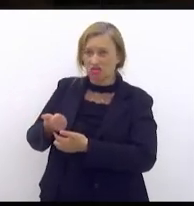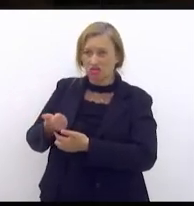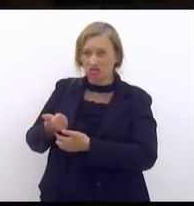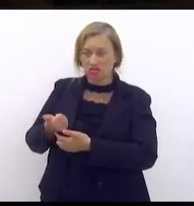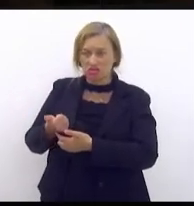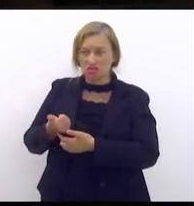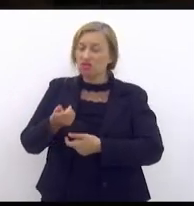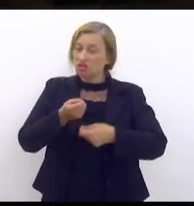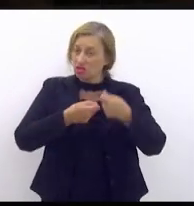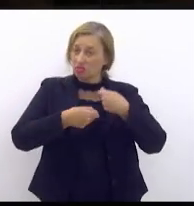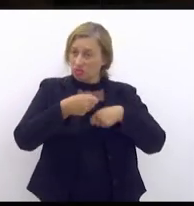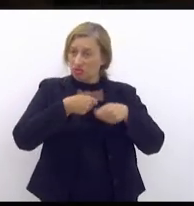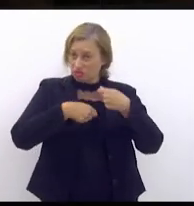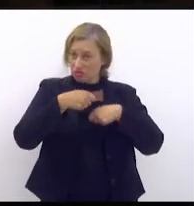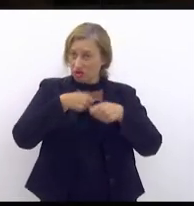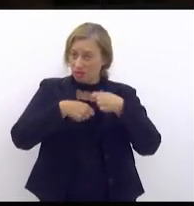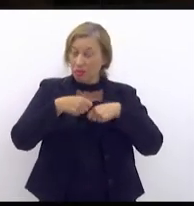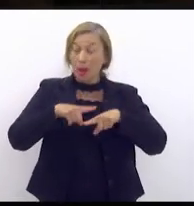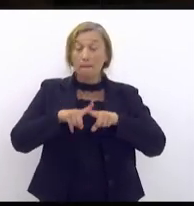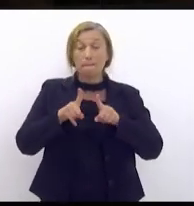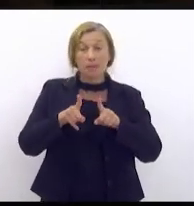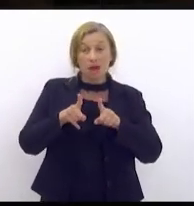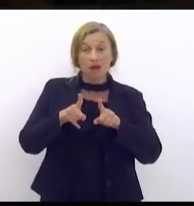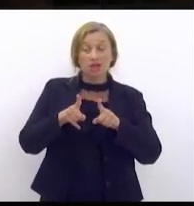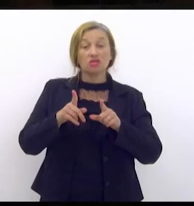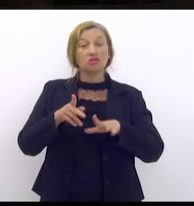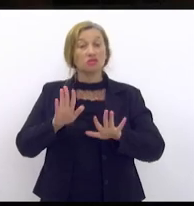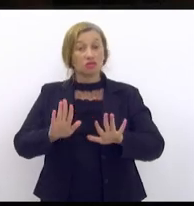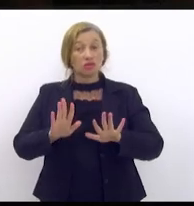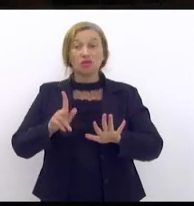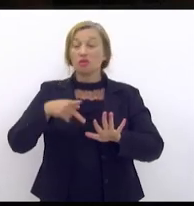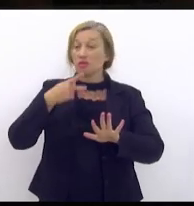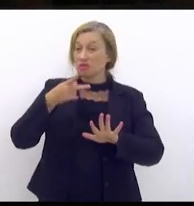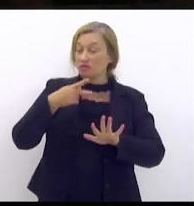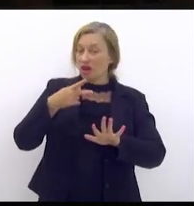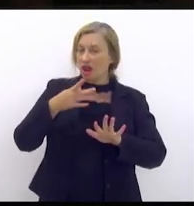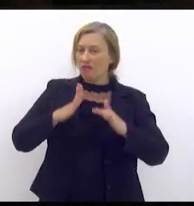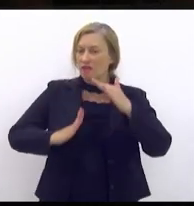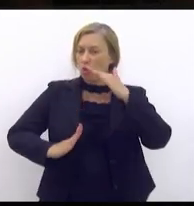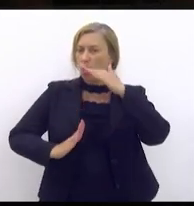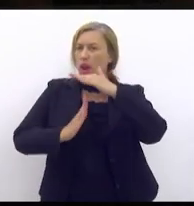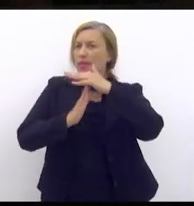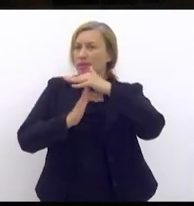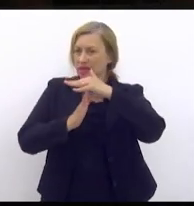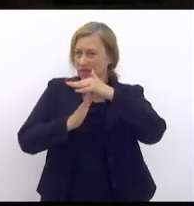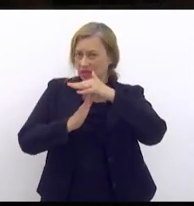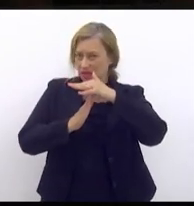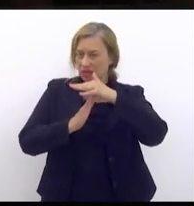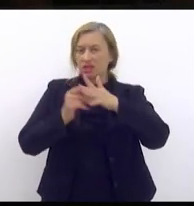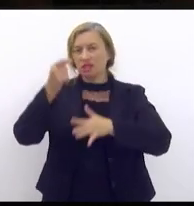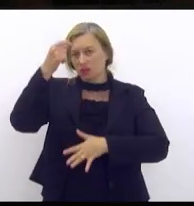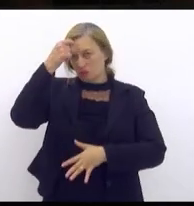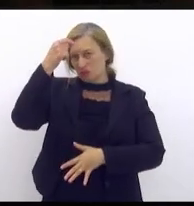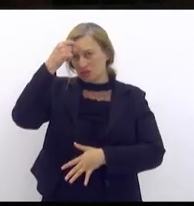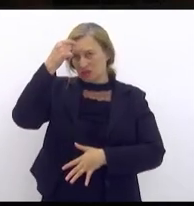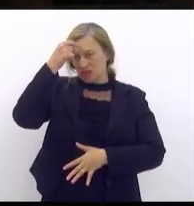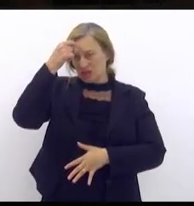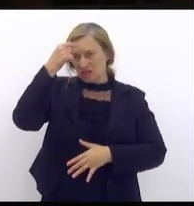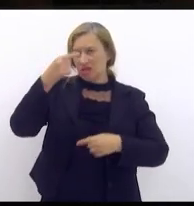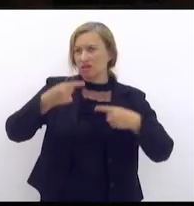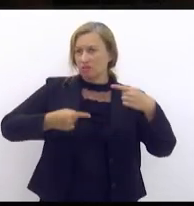de divergir. Mas vamos divergir dos limites do bom senso, senhora